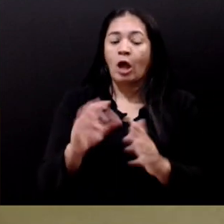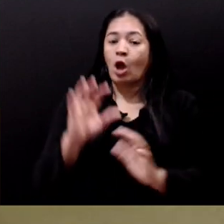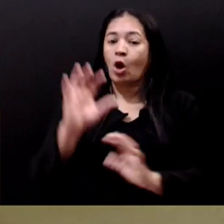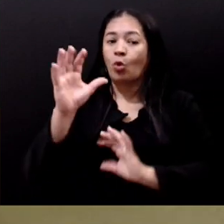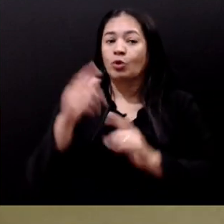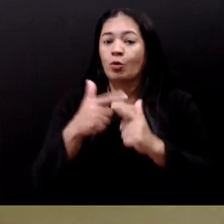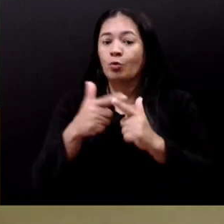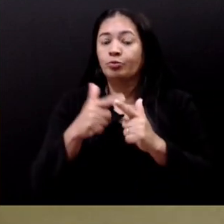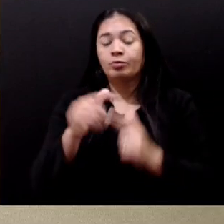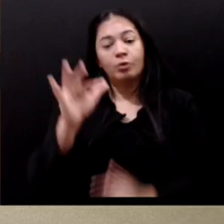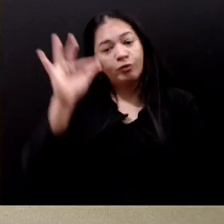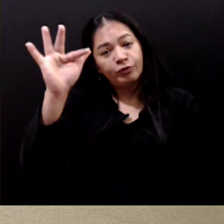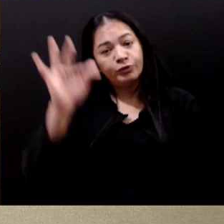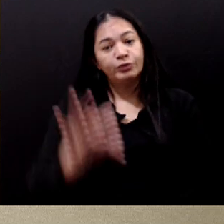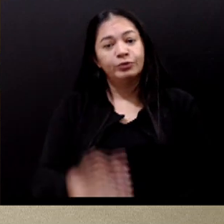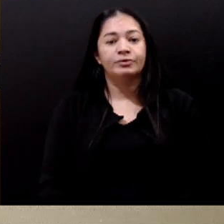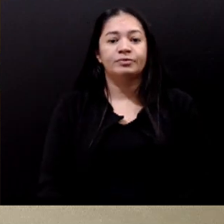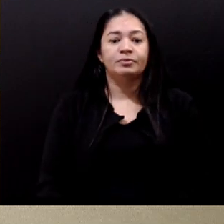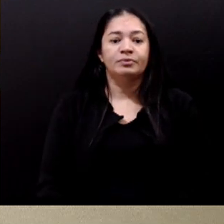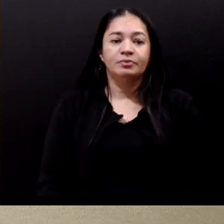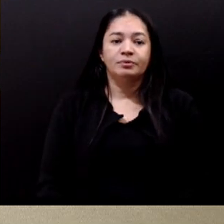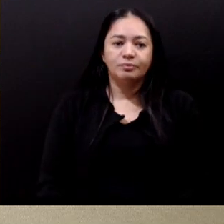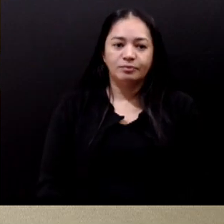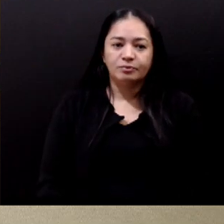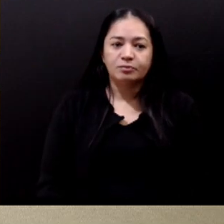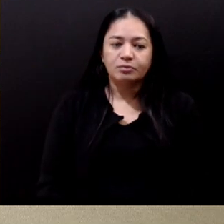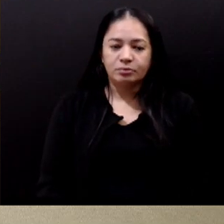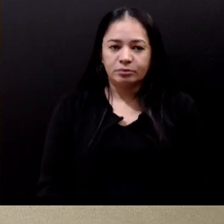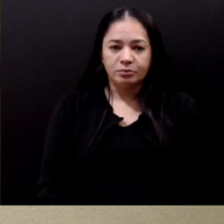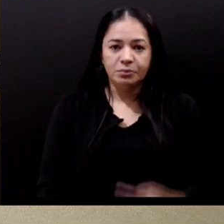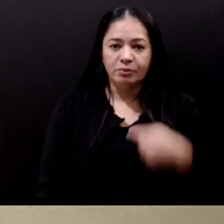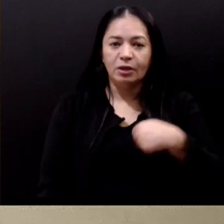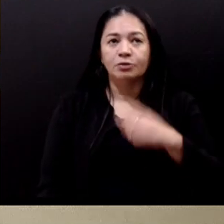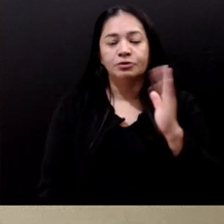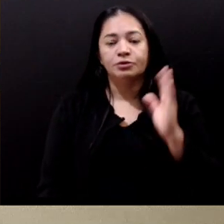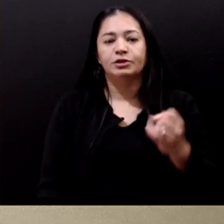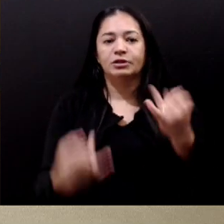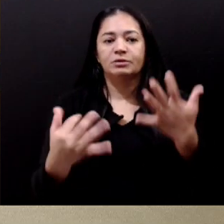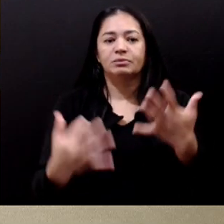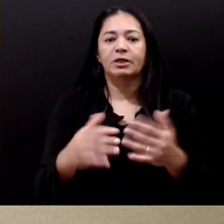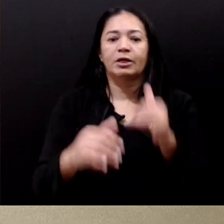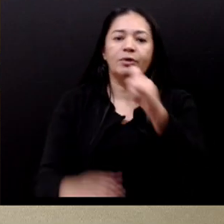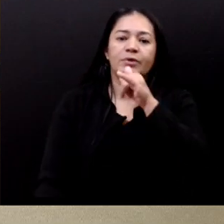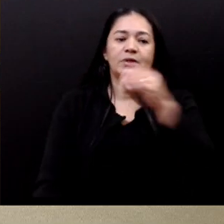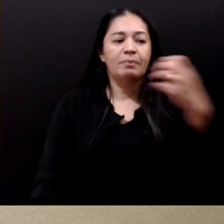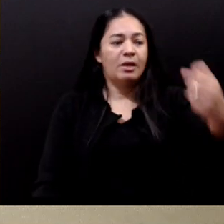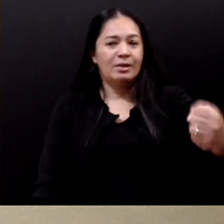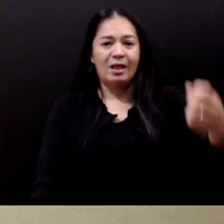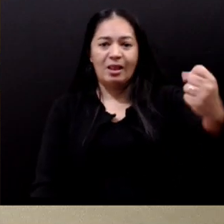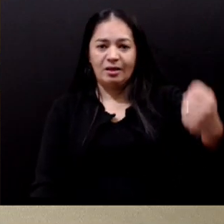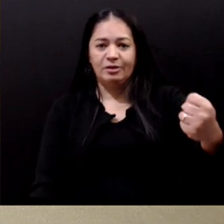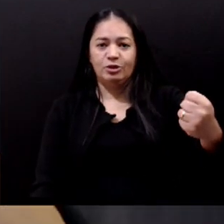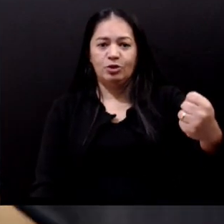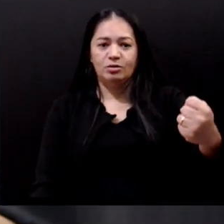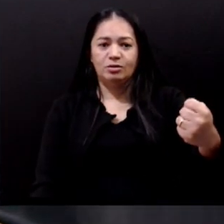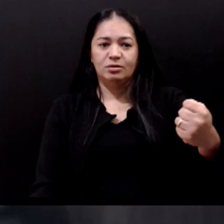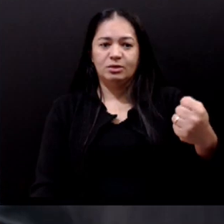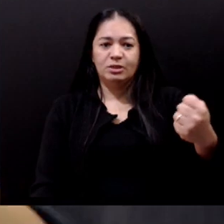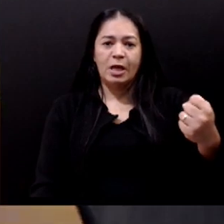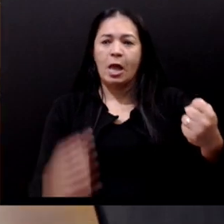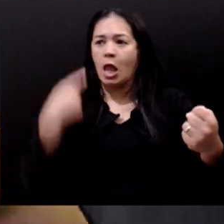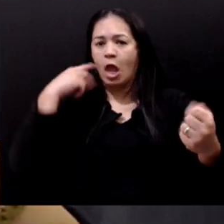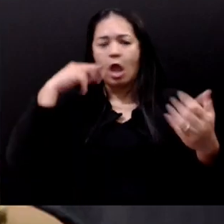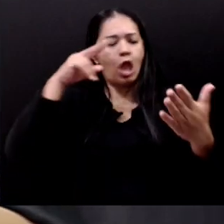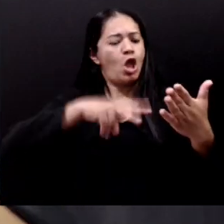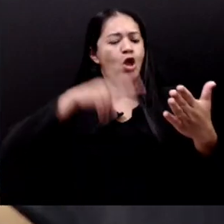uhum, exatamente. Uhum. Como eu dei o exemplo da lactose, né, a Uhum. pessoa fala assim: "Cara, não, eu li e eu vi vários